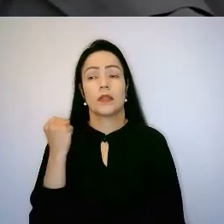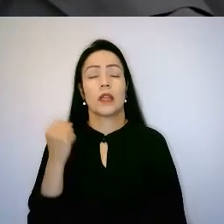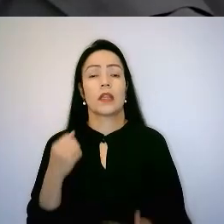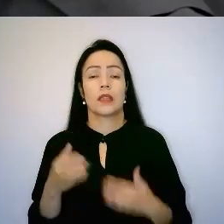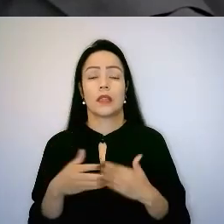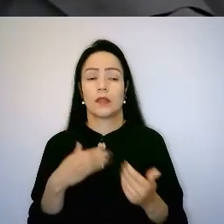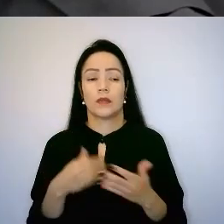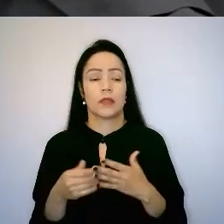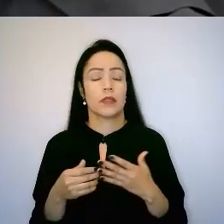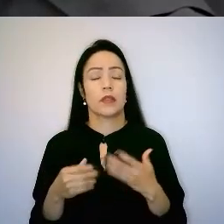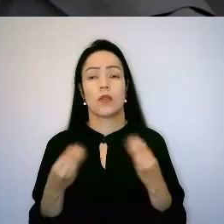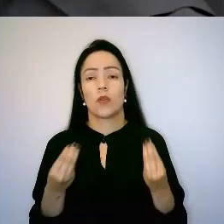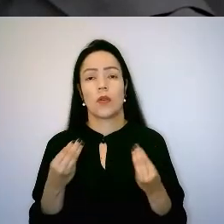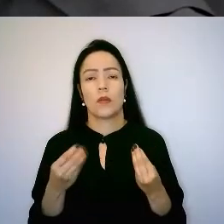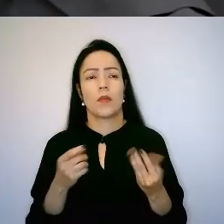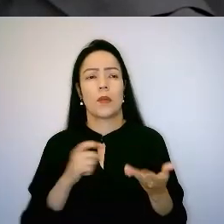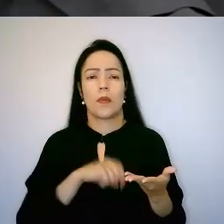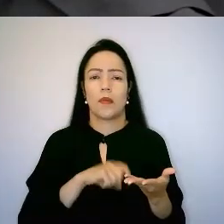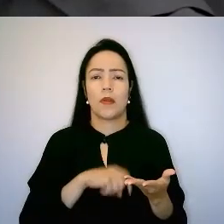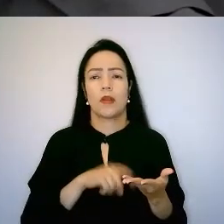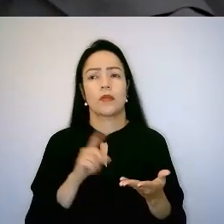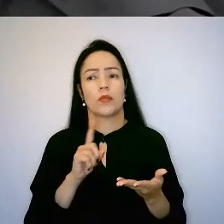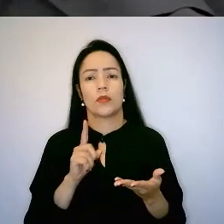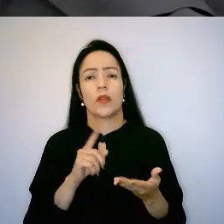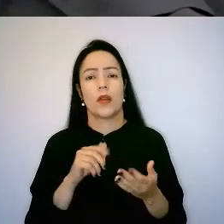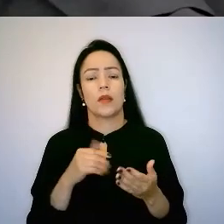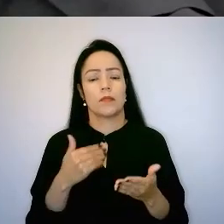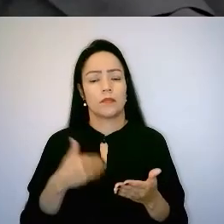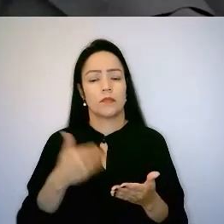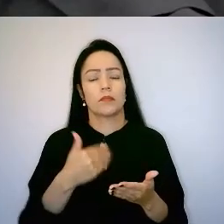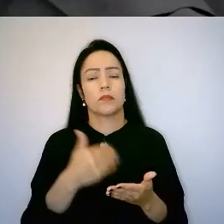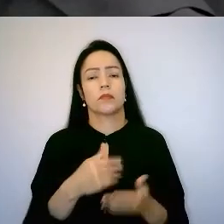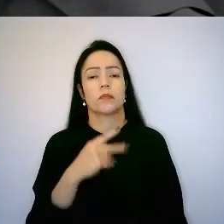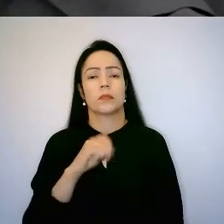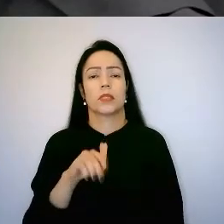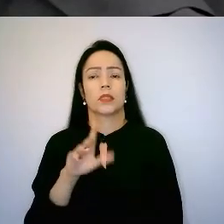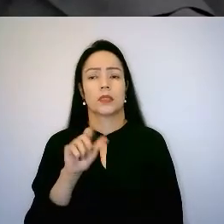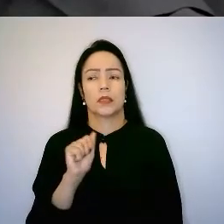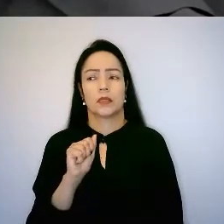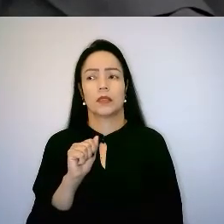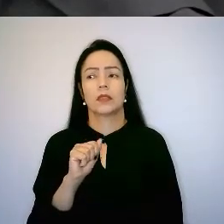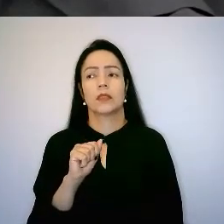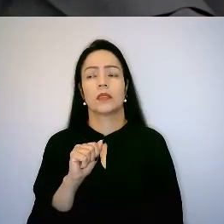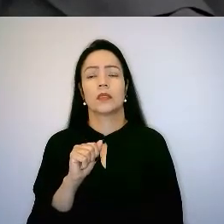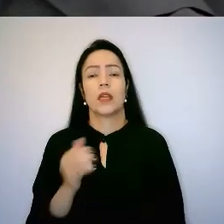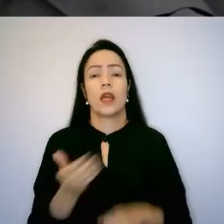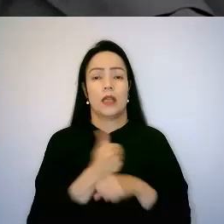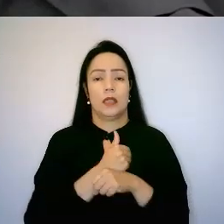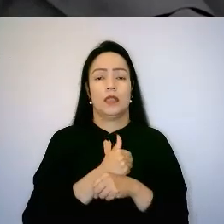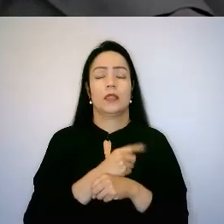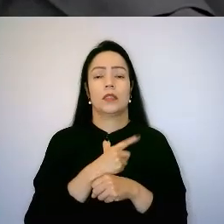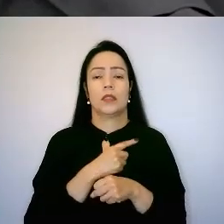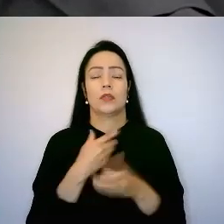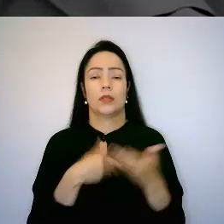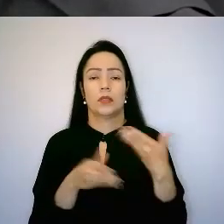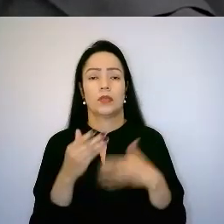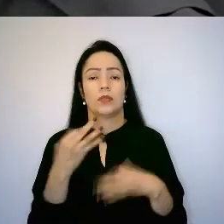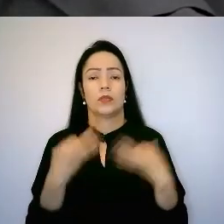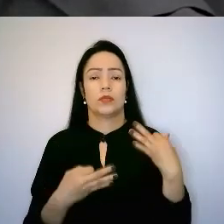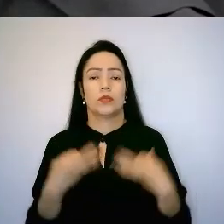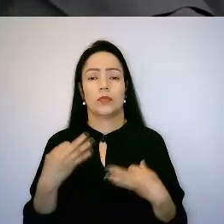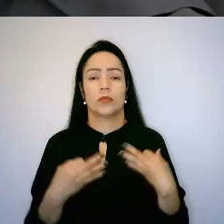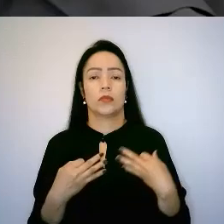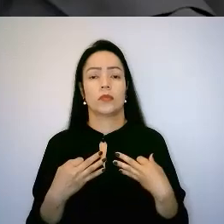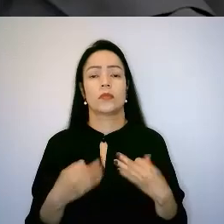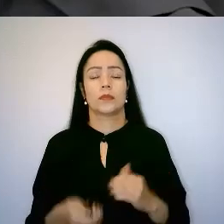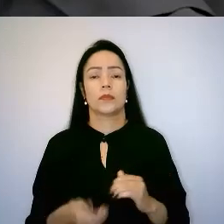como criminoso no cumprimento da pena do trânsito em julgado de sentença penal condenatória no processo